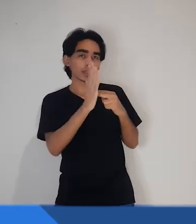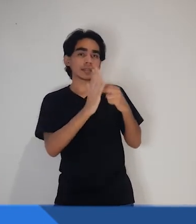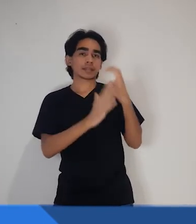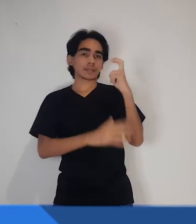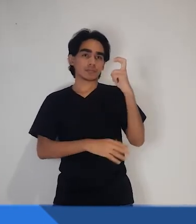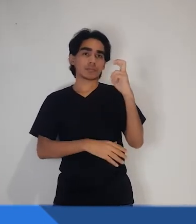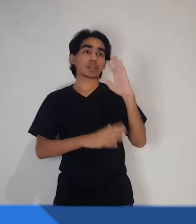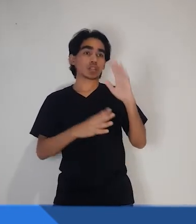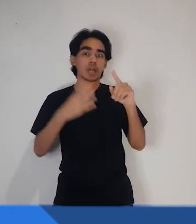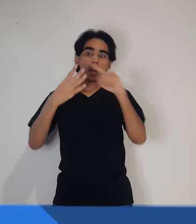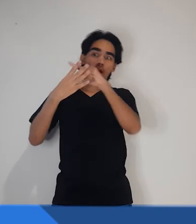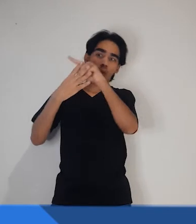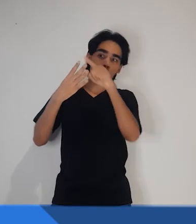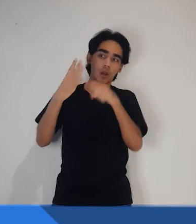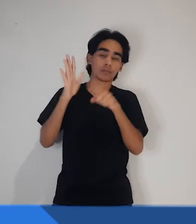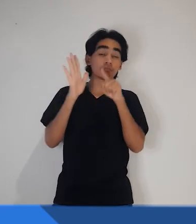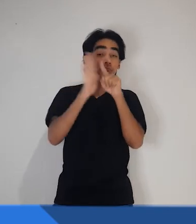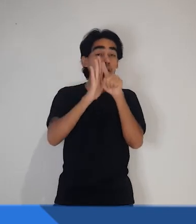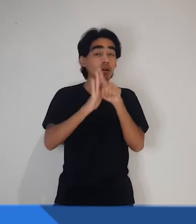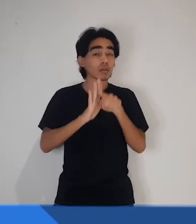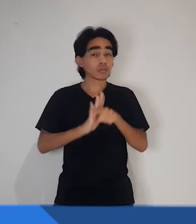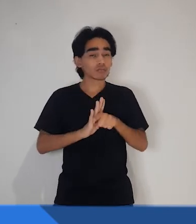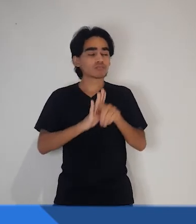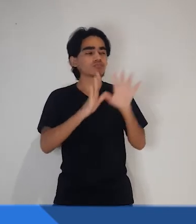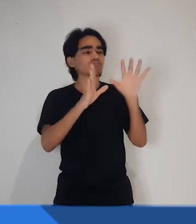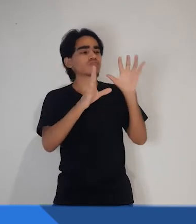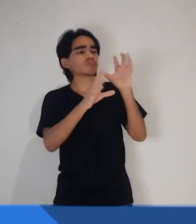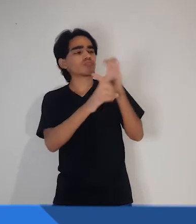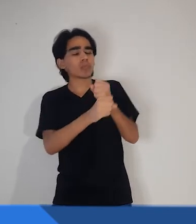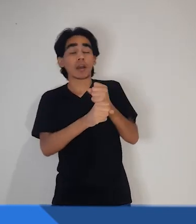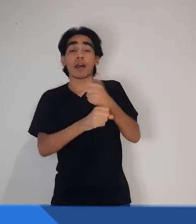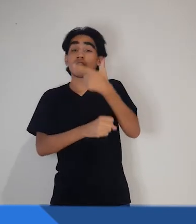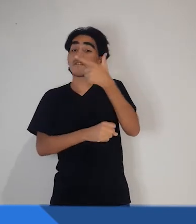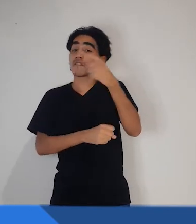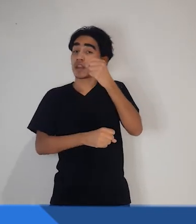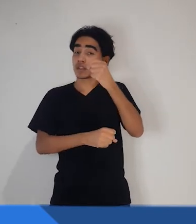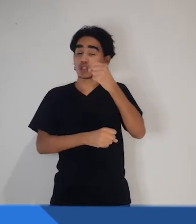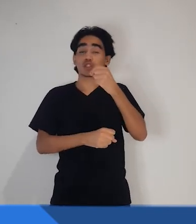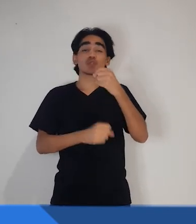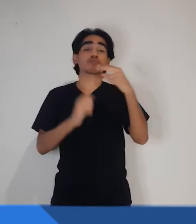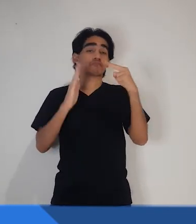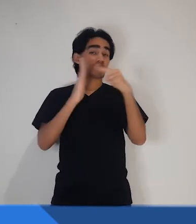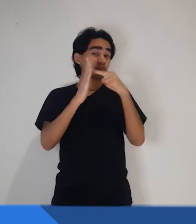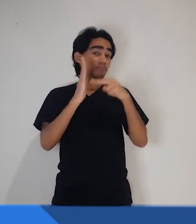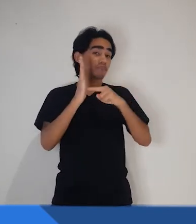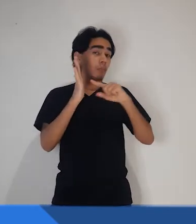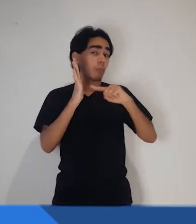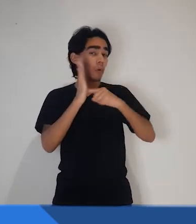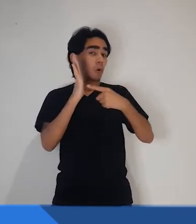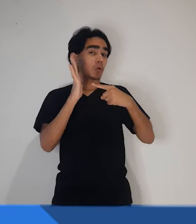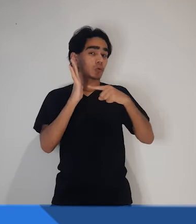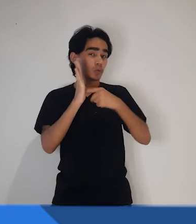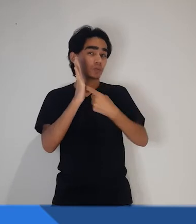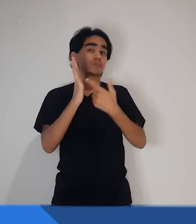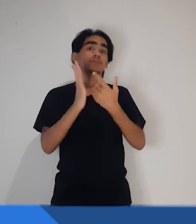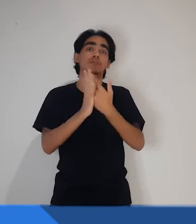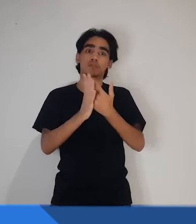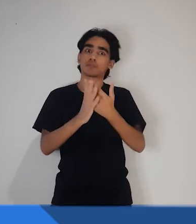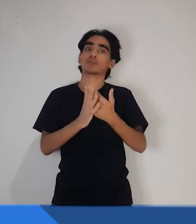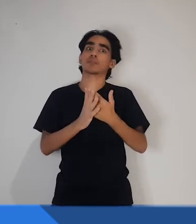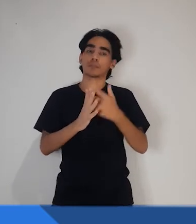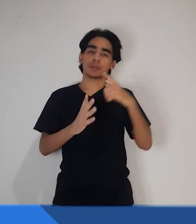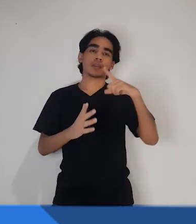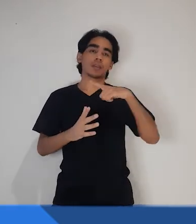nosso questionário já tem 4 questões que somadas totalizam 20 pontos. Faltam mais 10, que são as